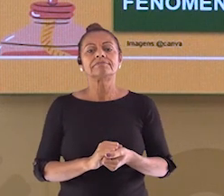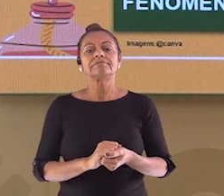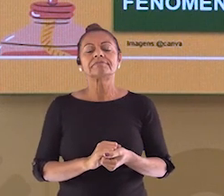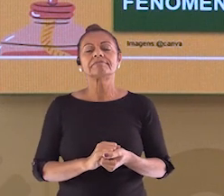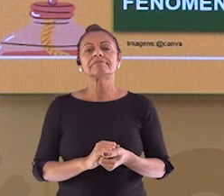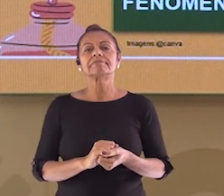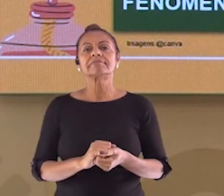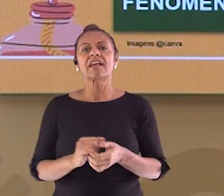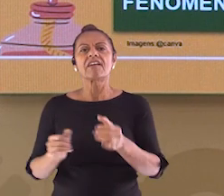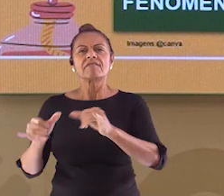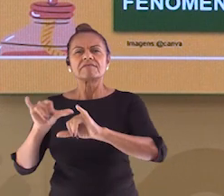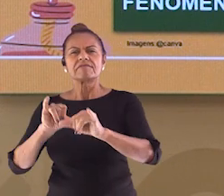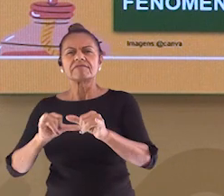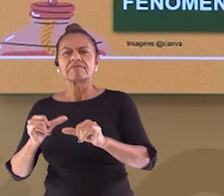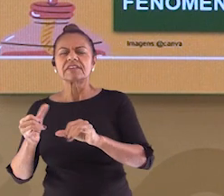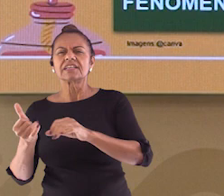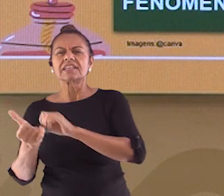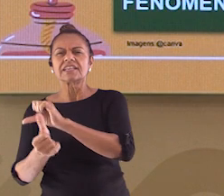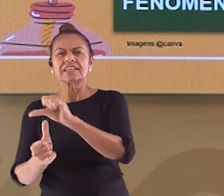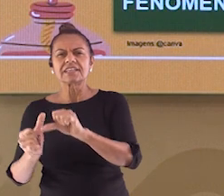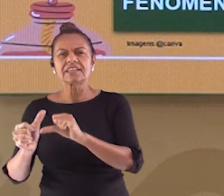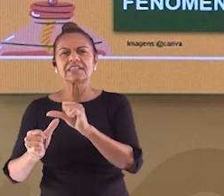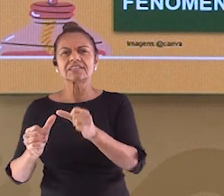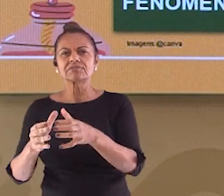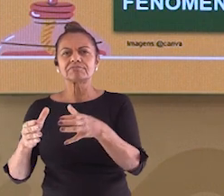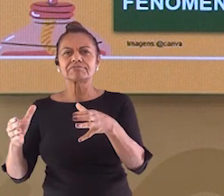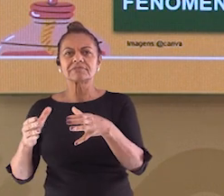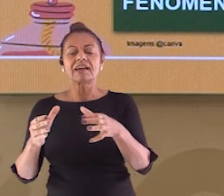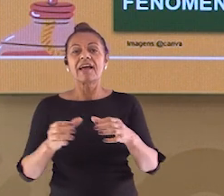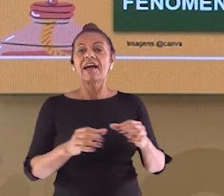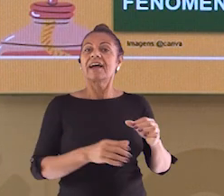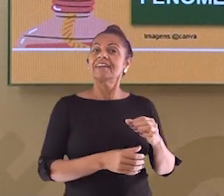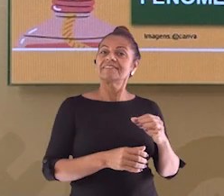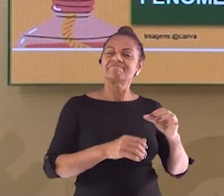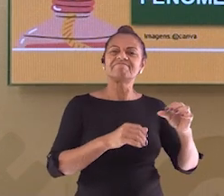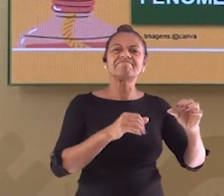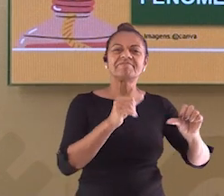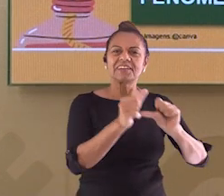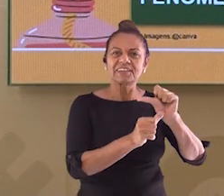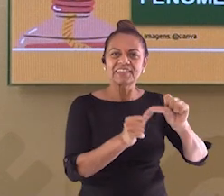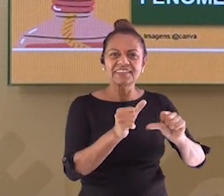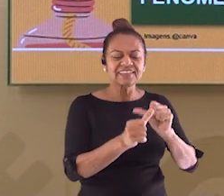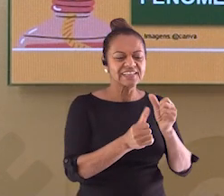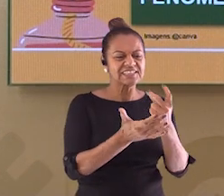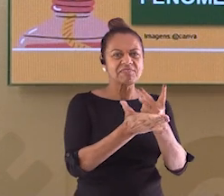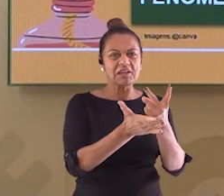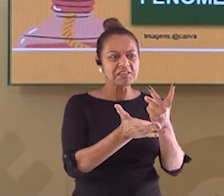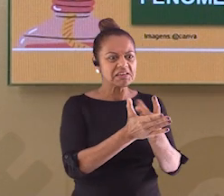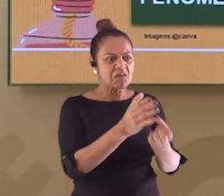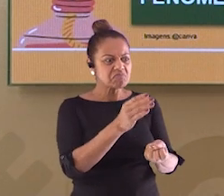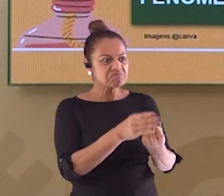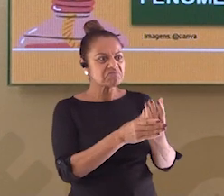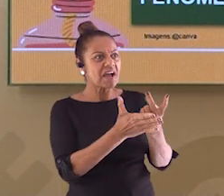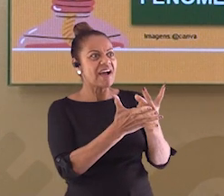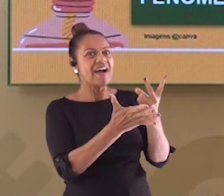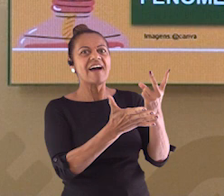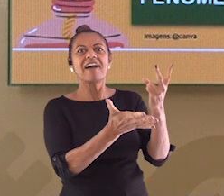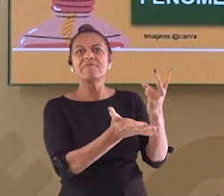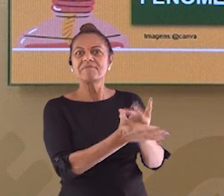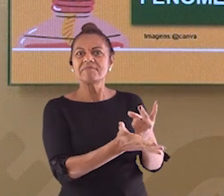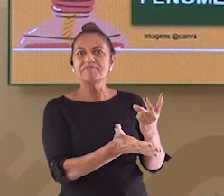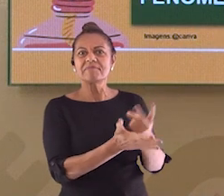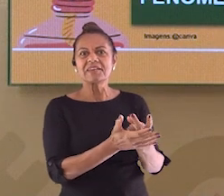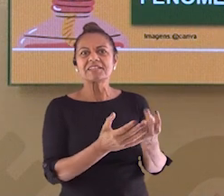físico e foi muito aprendizado, né, gente? Mas não se esqueça da lista de